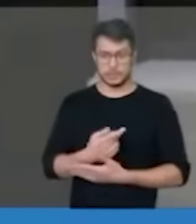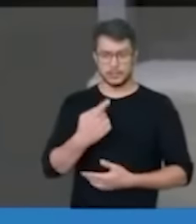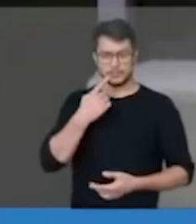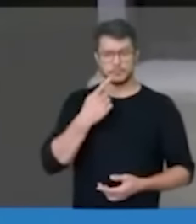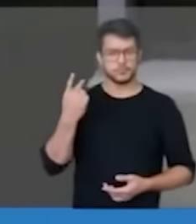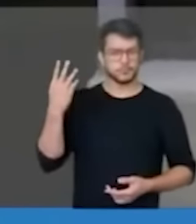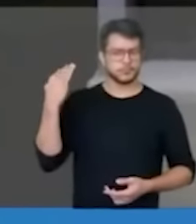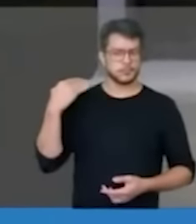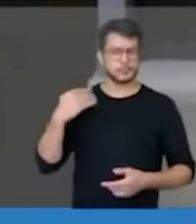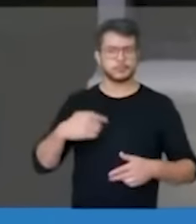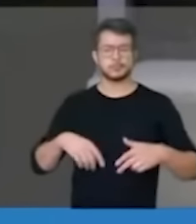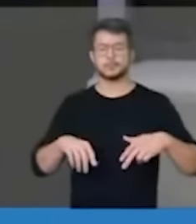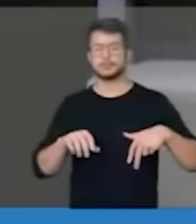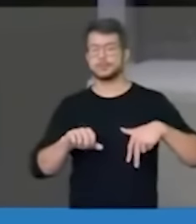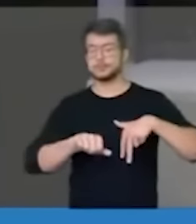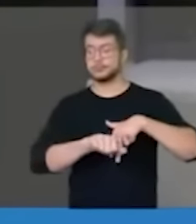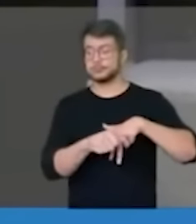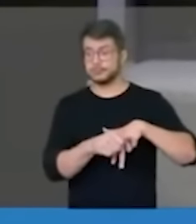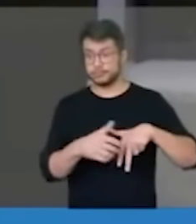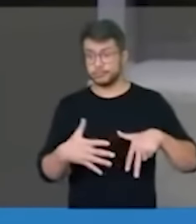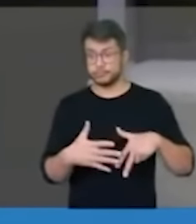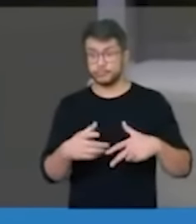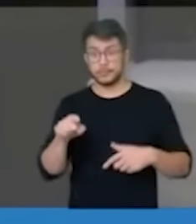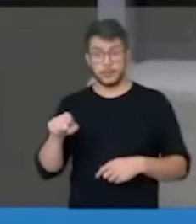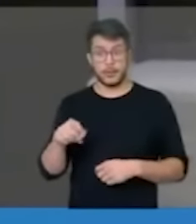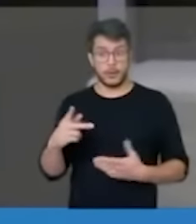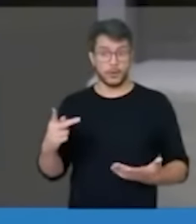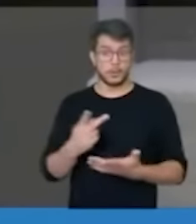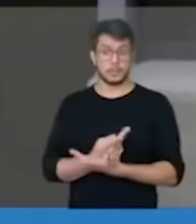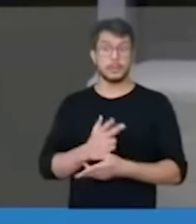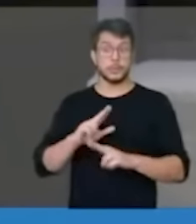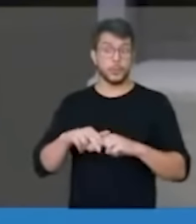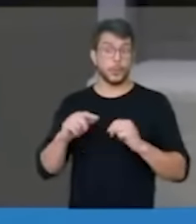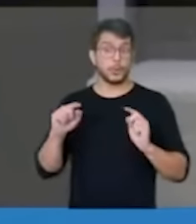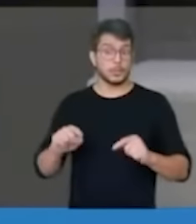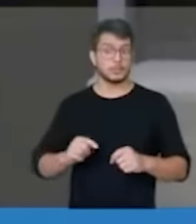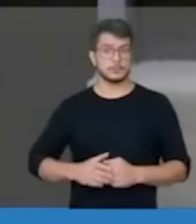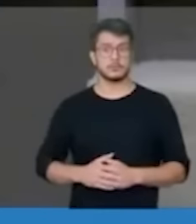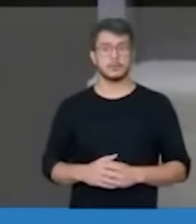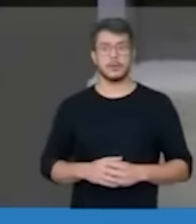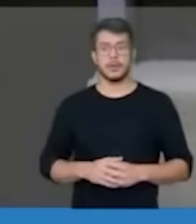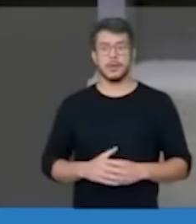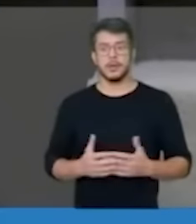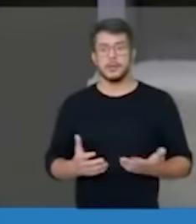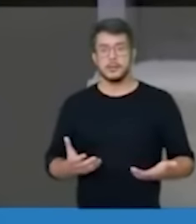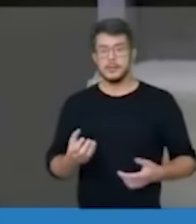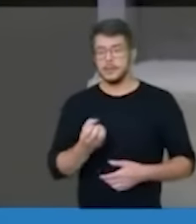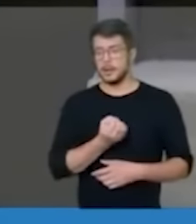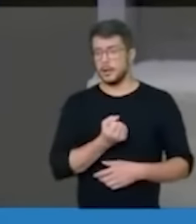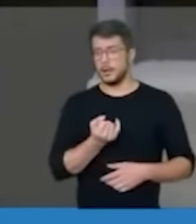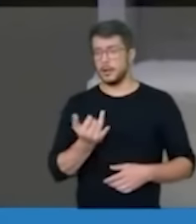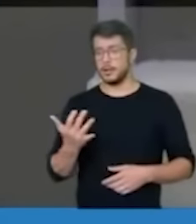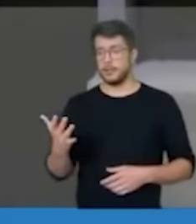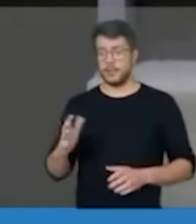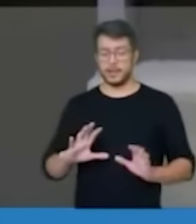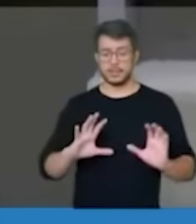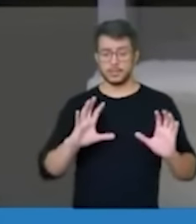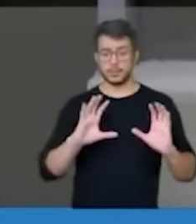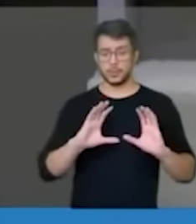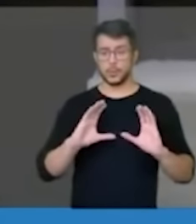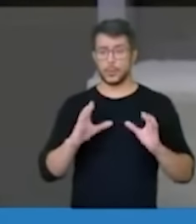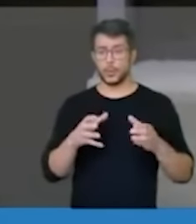na Praça dos Três Poderes, é resultado disso. Aliás, de milhares e milhares de comunidades espalhadas nas redes sociais